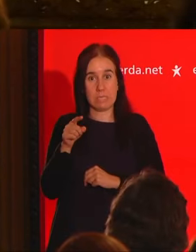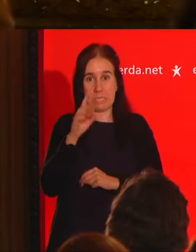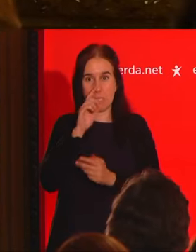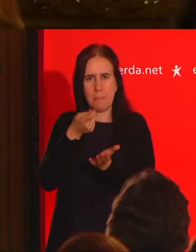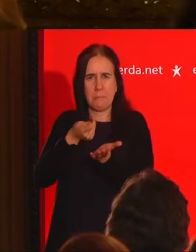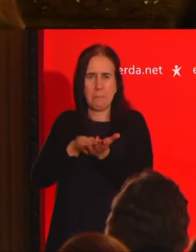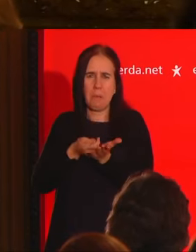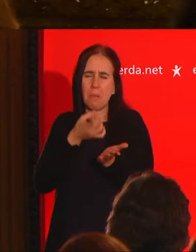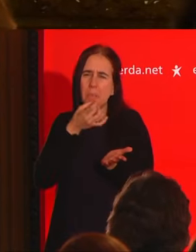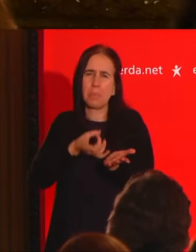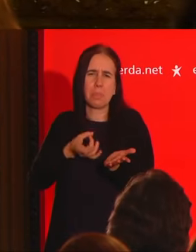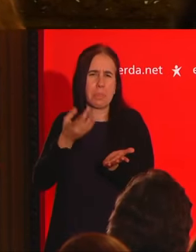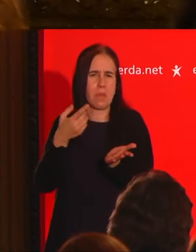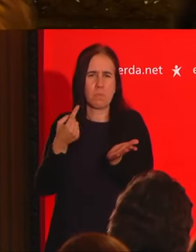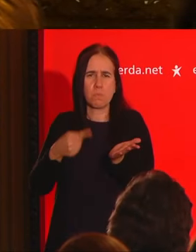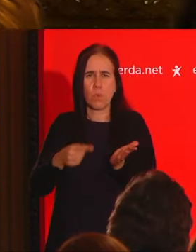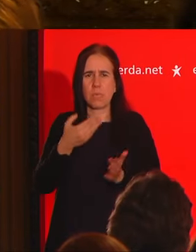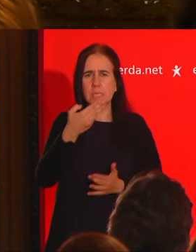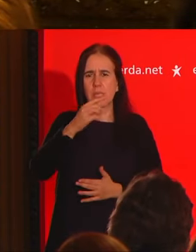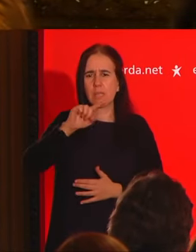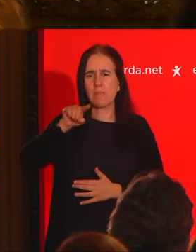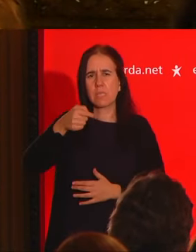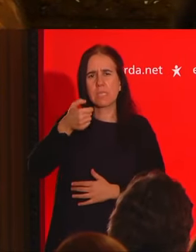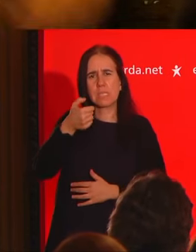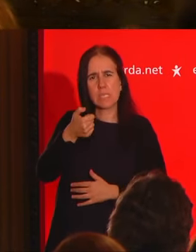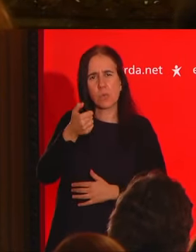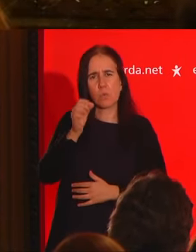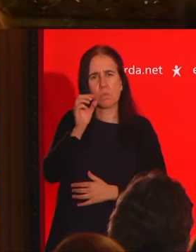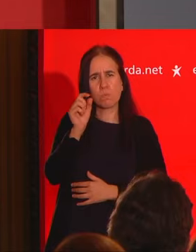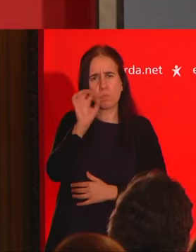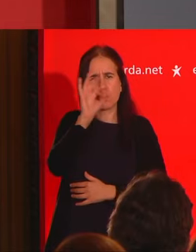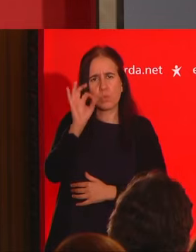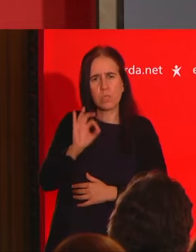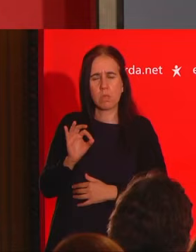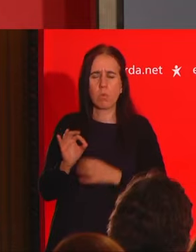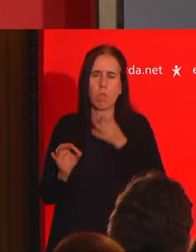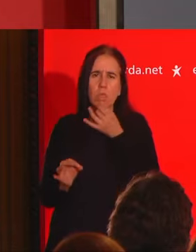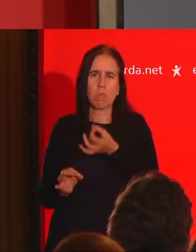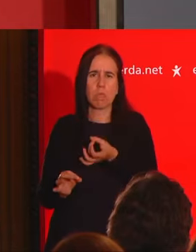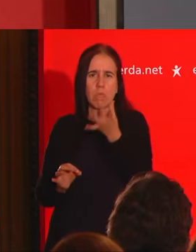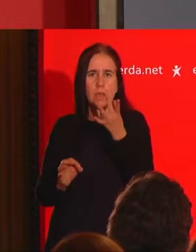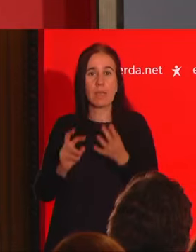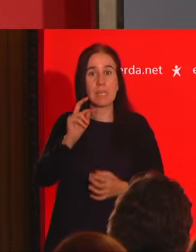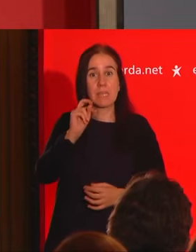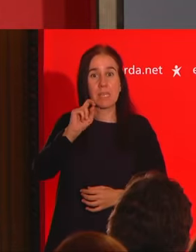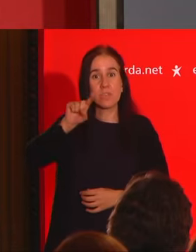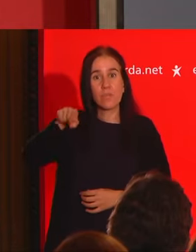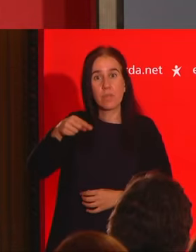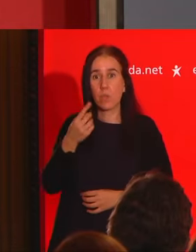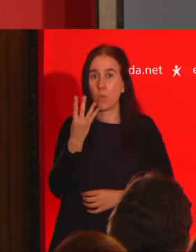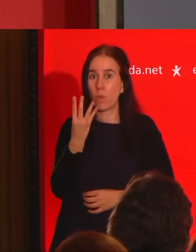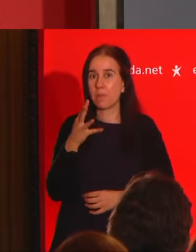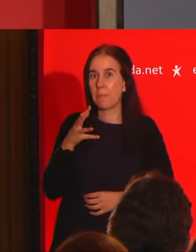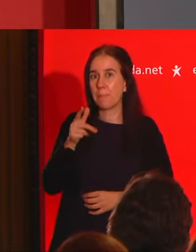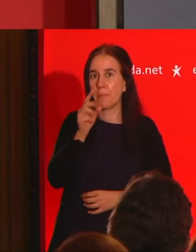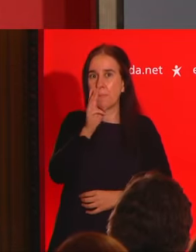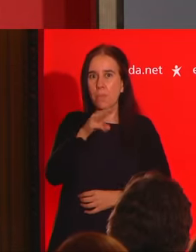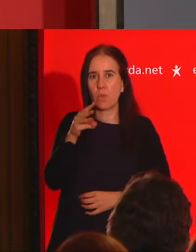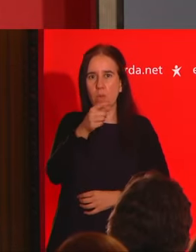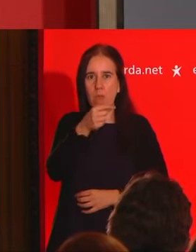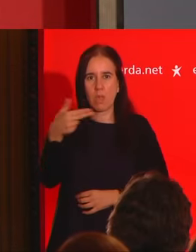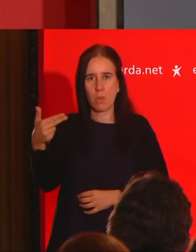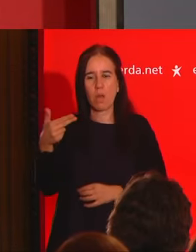de uma pequena taxa de 7,5%, se amnistiaram 3,4 mil milhões de